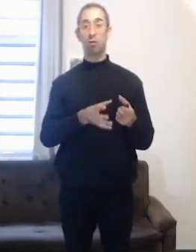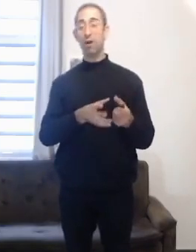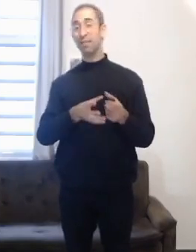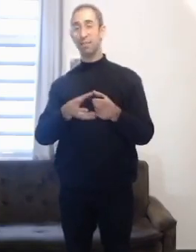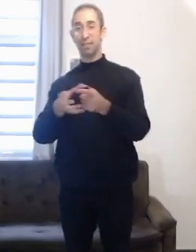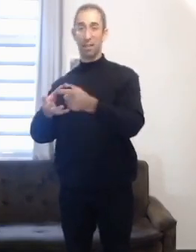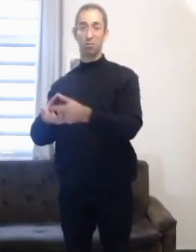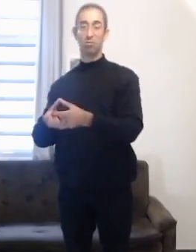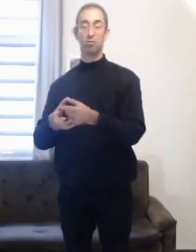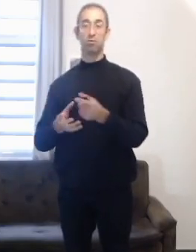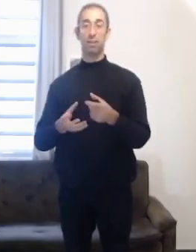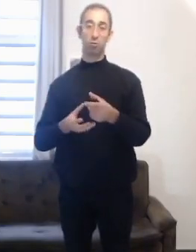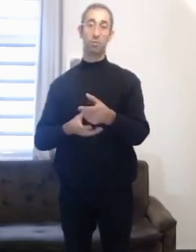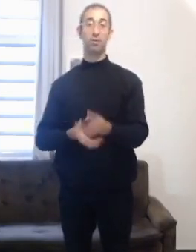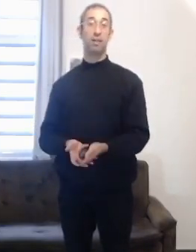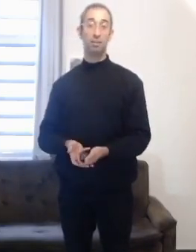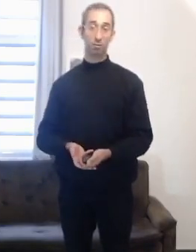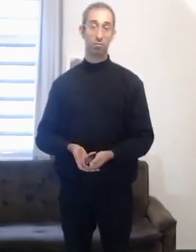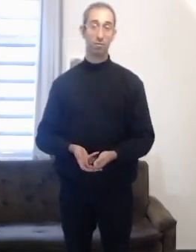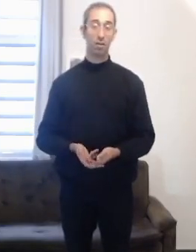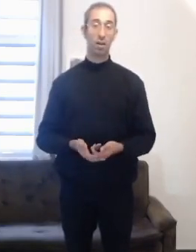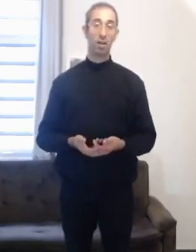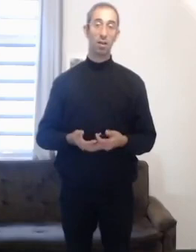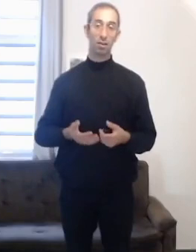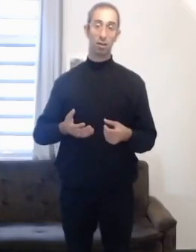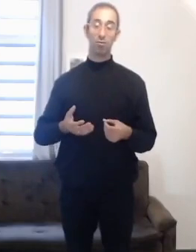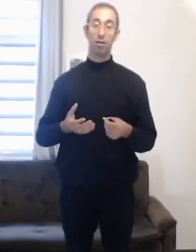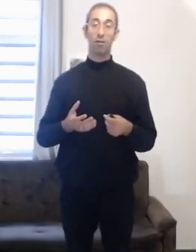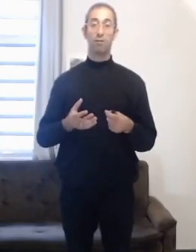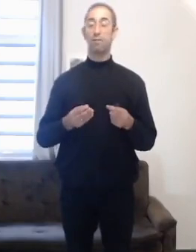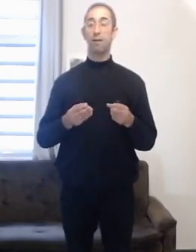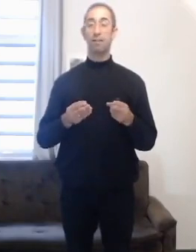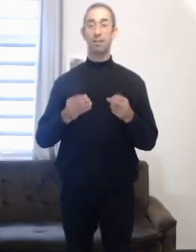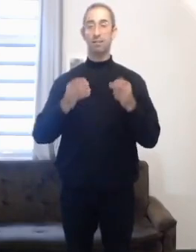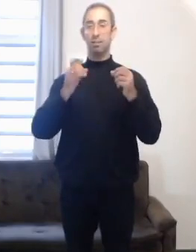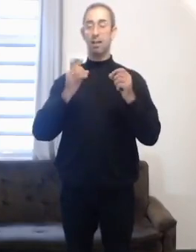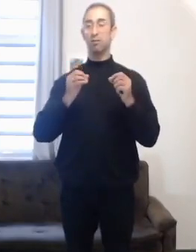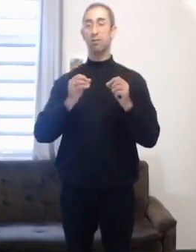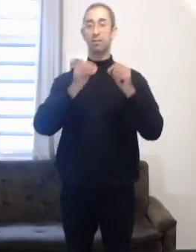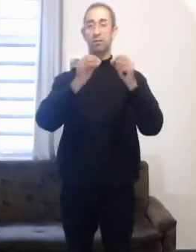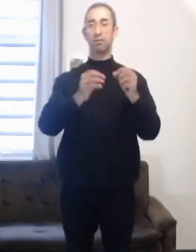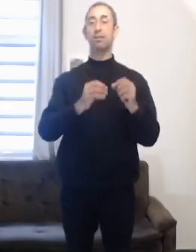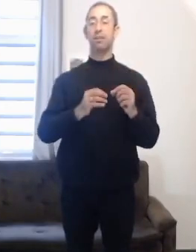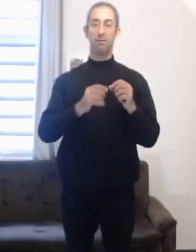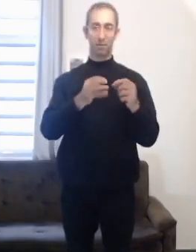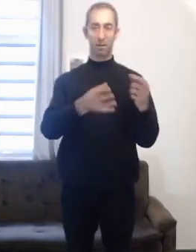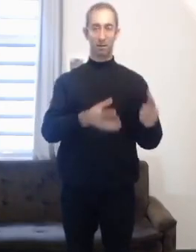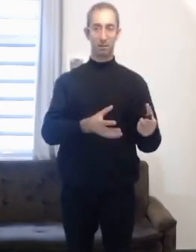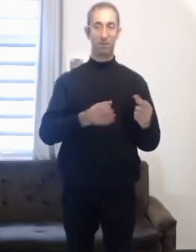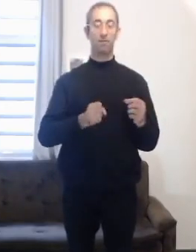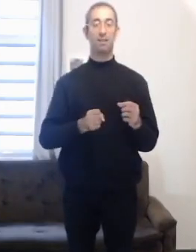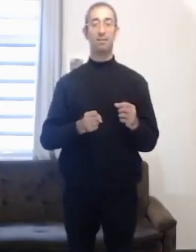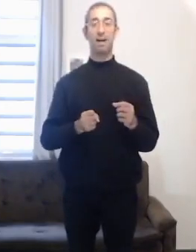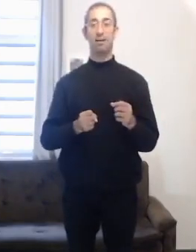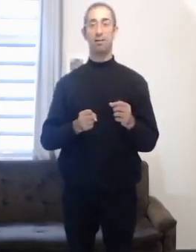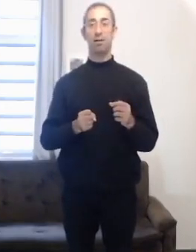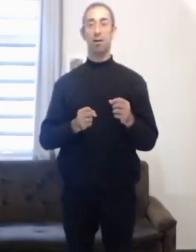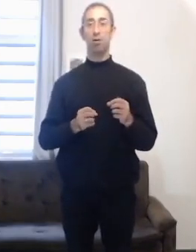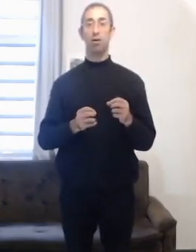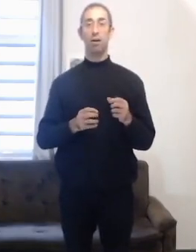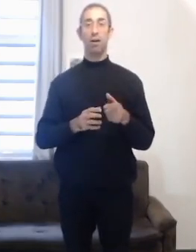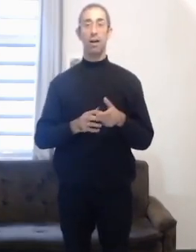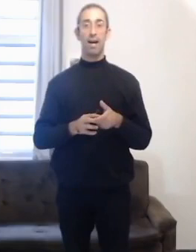que é a consequência, né, de um certo processo. Então, você fala assim, as coisas são assim, aí você vai